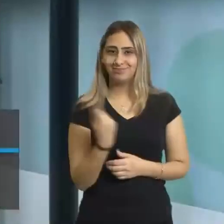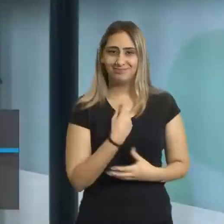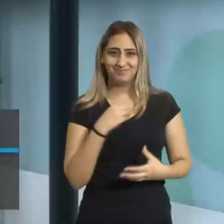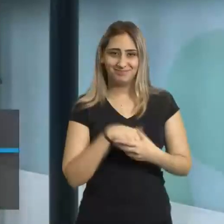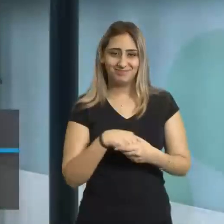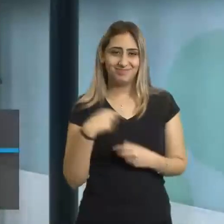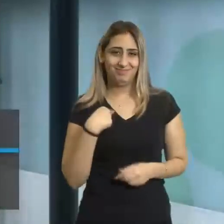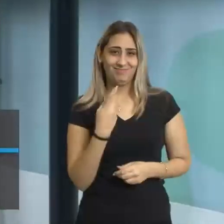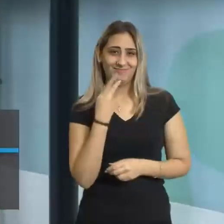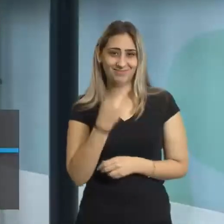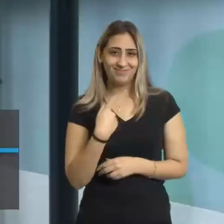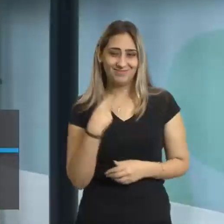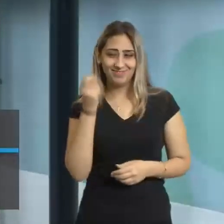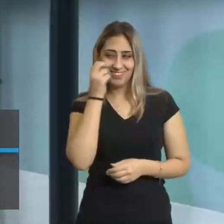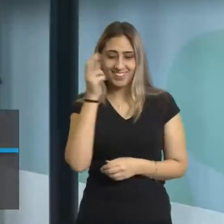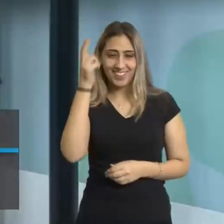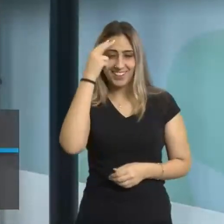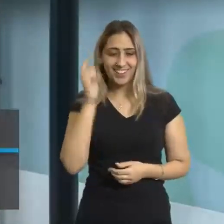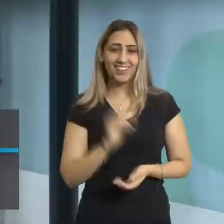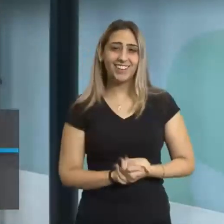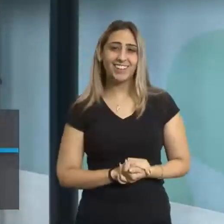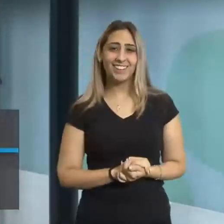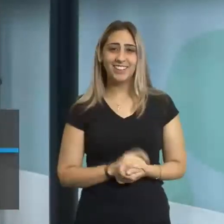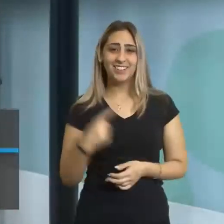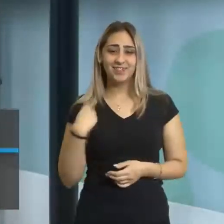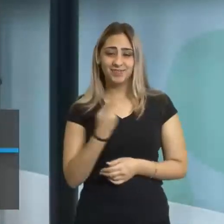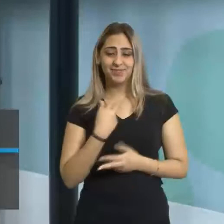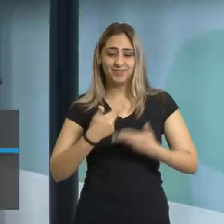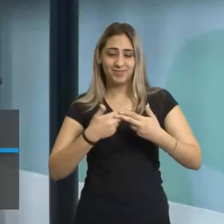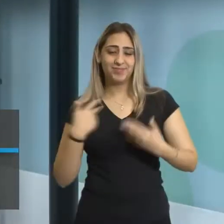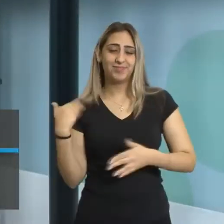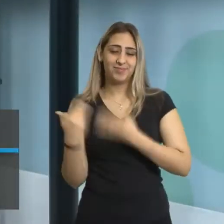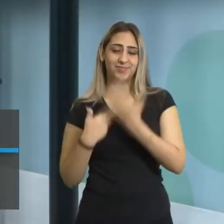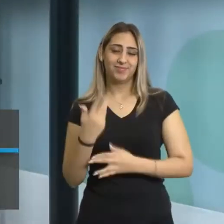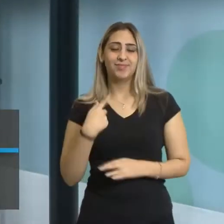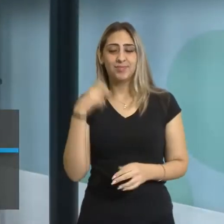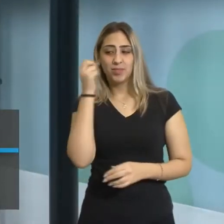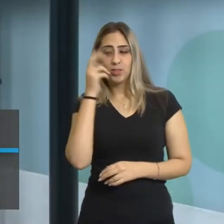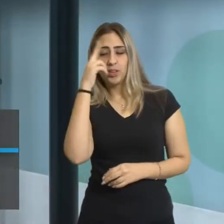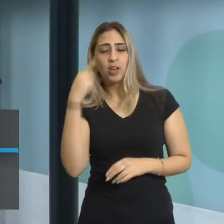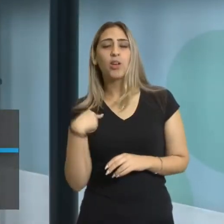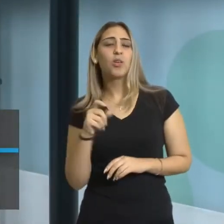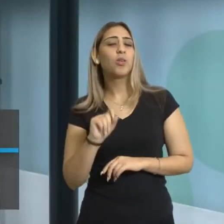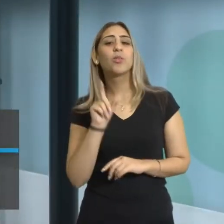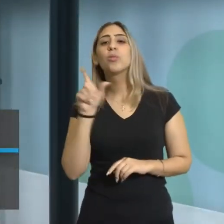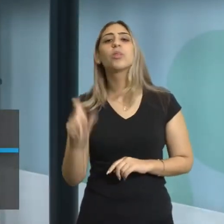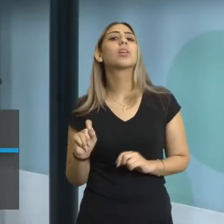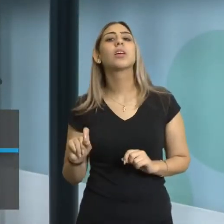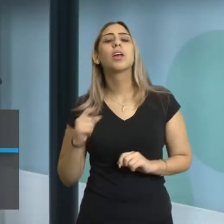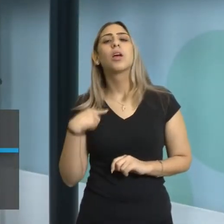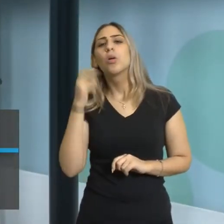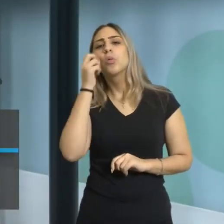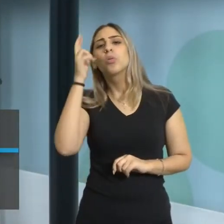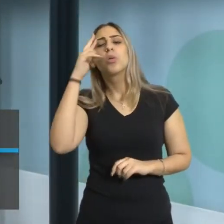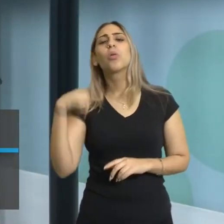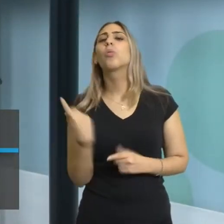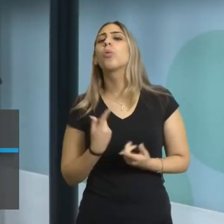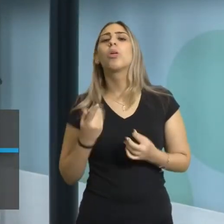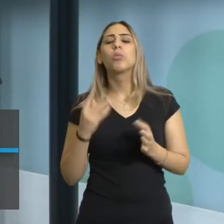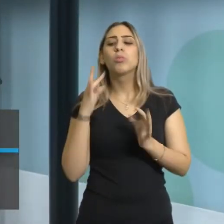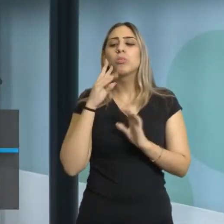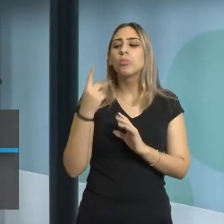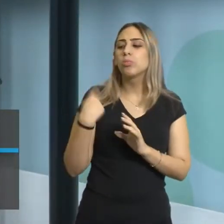que a gente pode falar da cultura e seus sentidos e das tradições heranças culturais O que que é uma cultura na qual é a definição